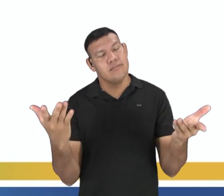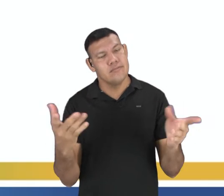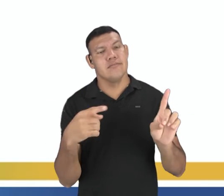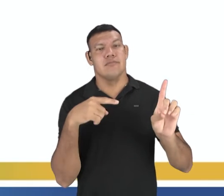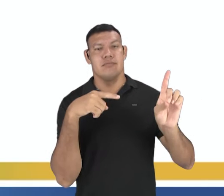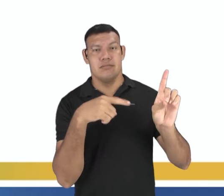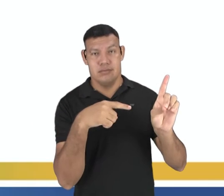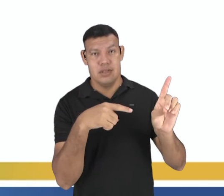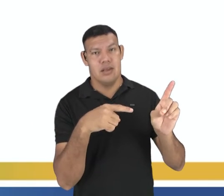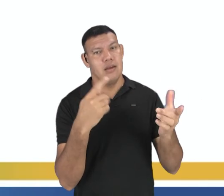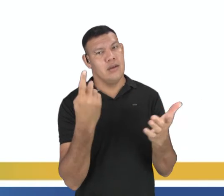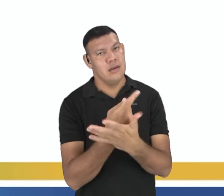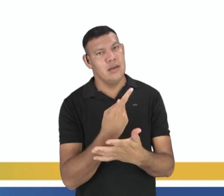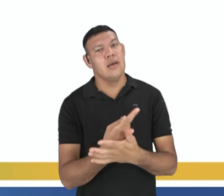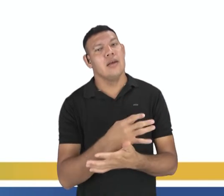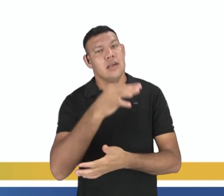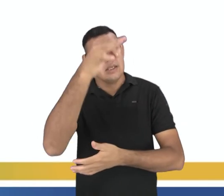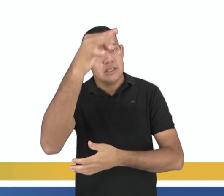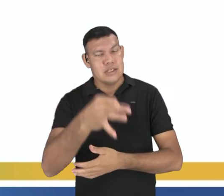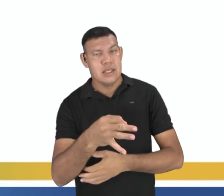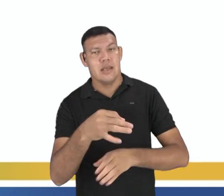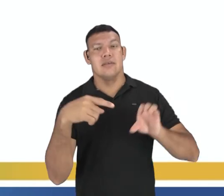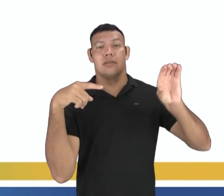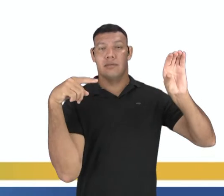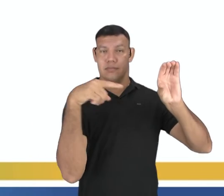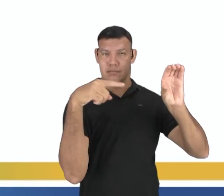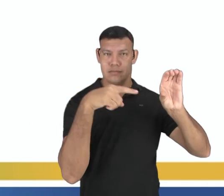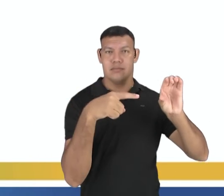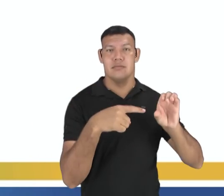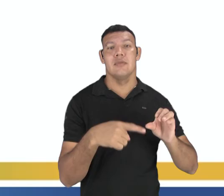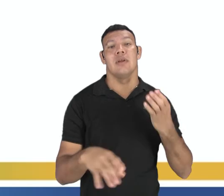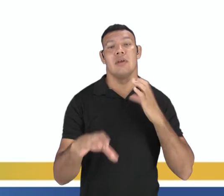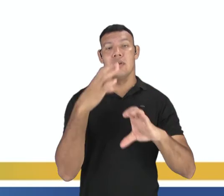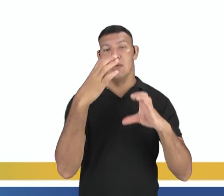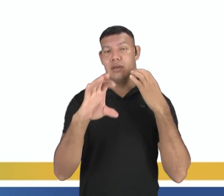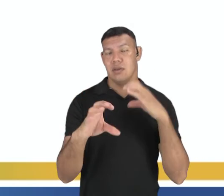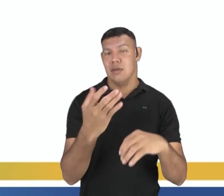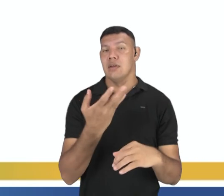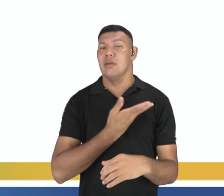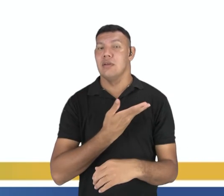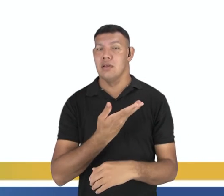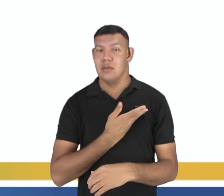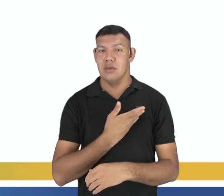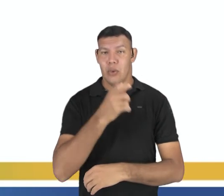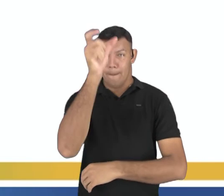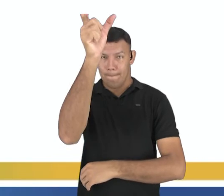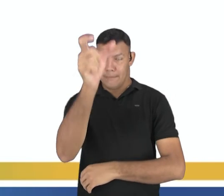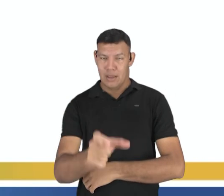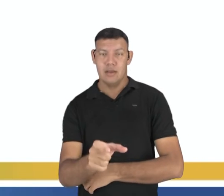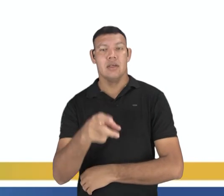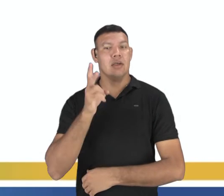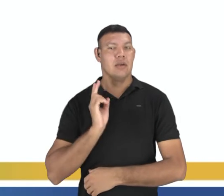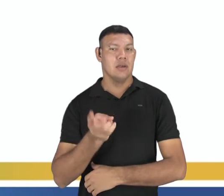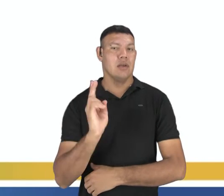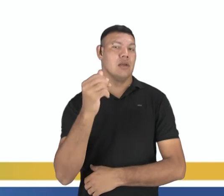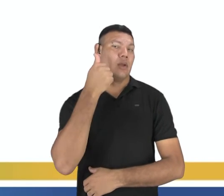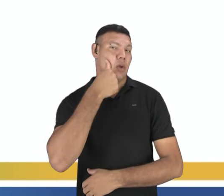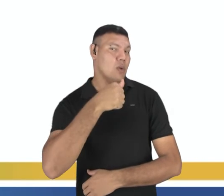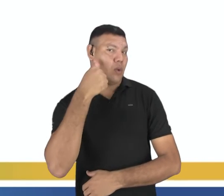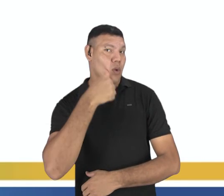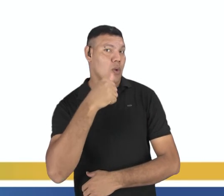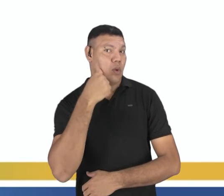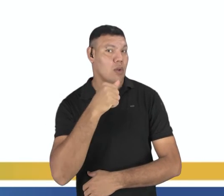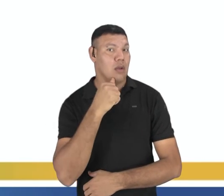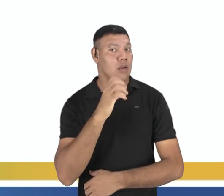a questão correta é a letra C. Nas cantigas de amigo, o eu lírico é sempre feminino. Lembrando, o